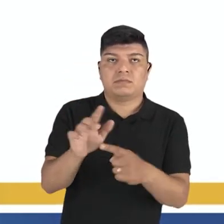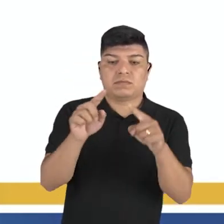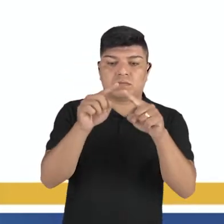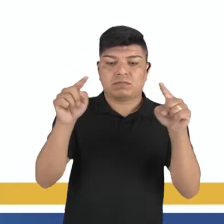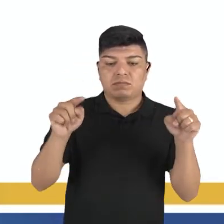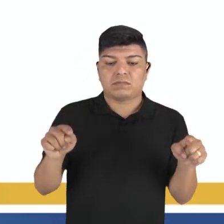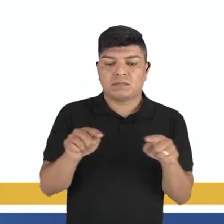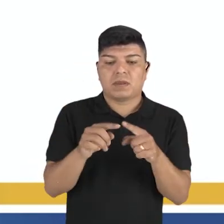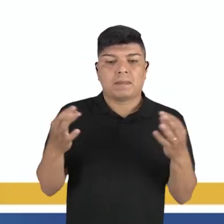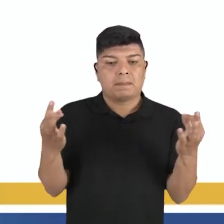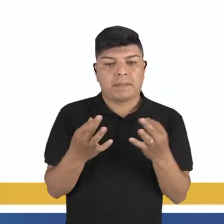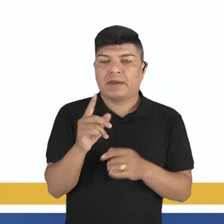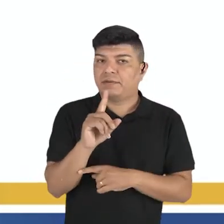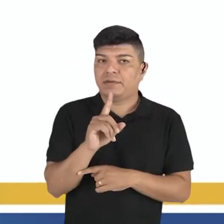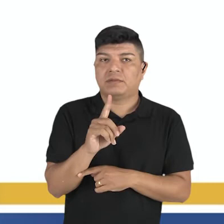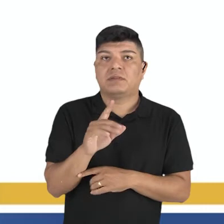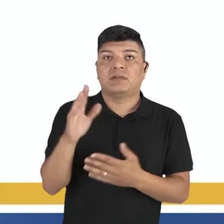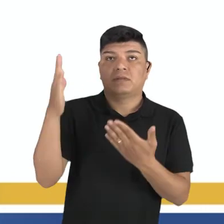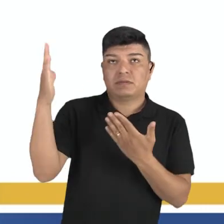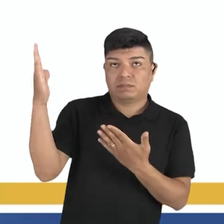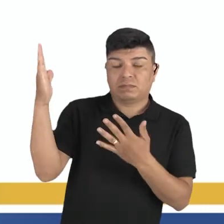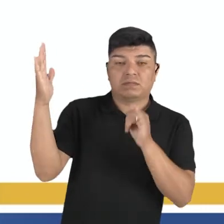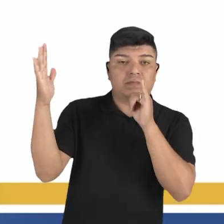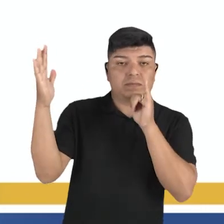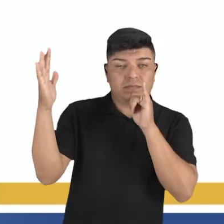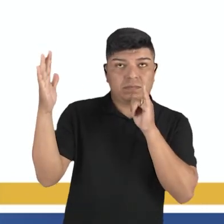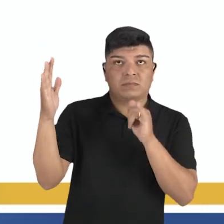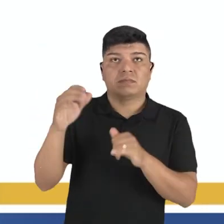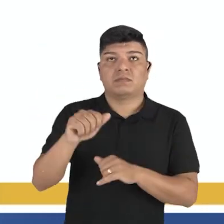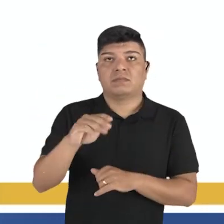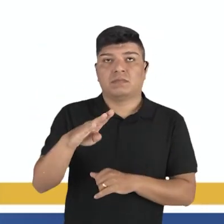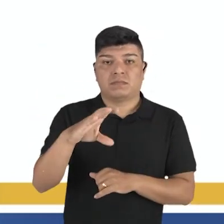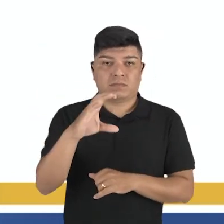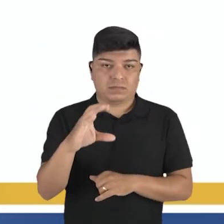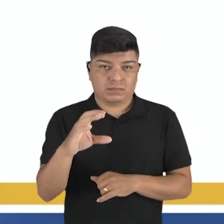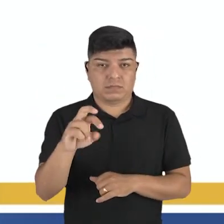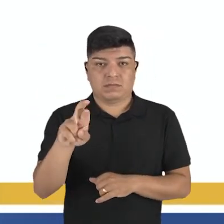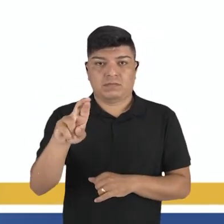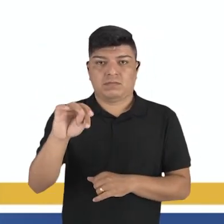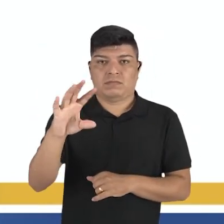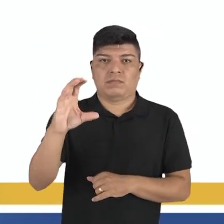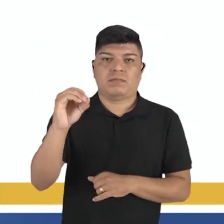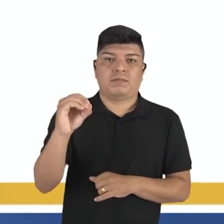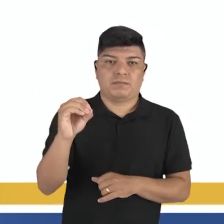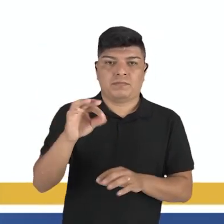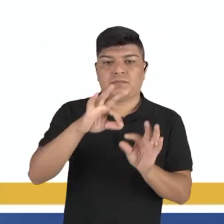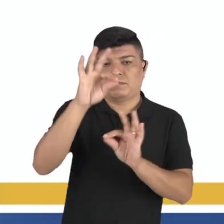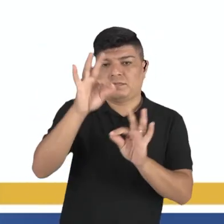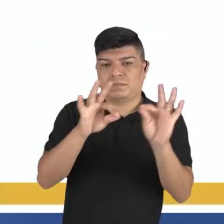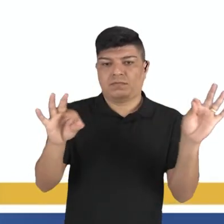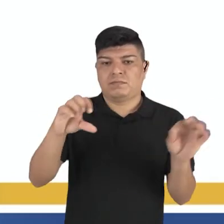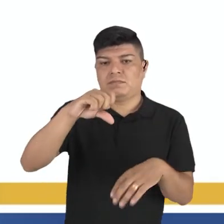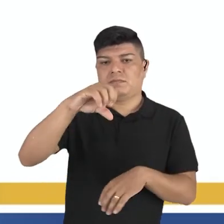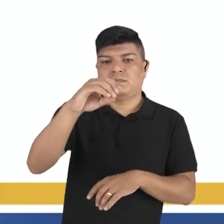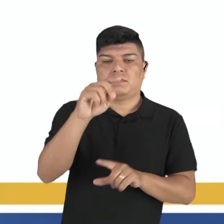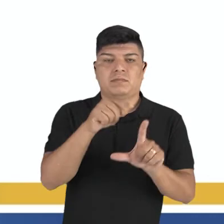quadradinho perfeito. Nesses casos aí, por exemplo, o ABC ele é um ângulo reto, ele tem uma medida de 90 graus.